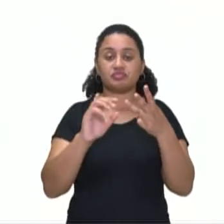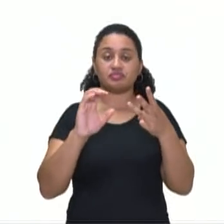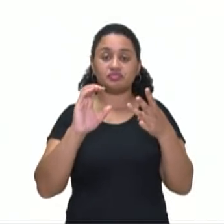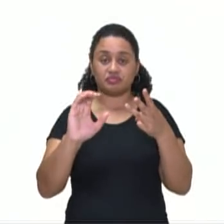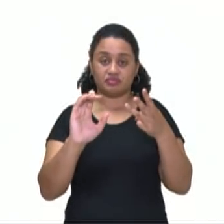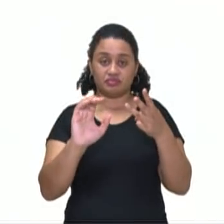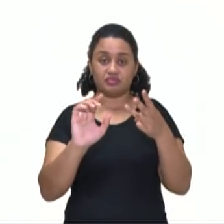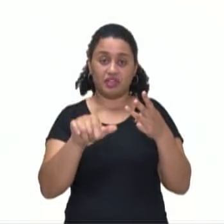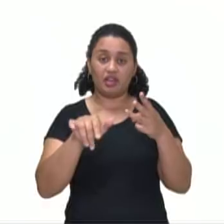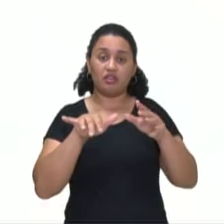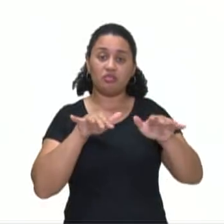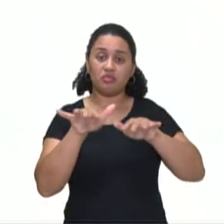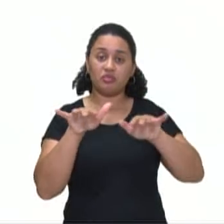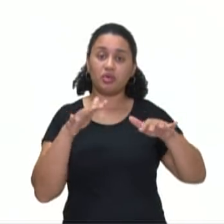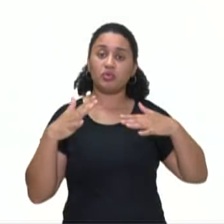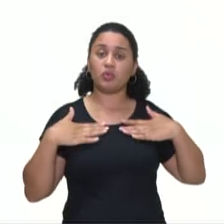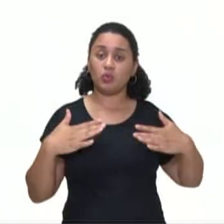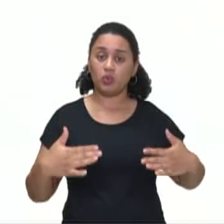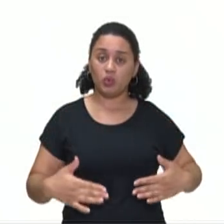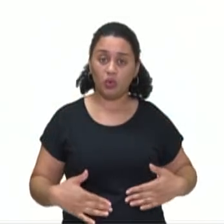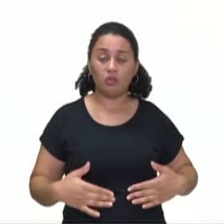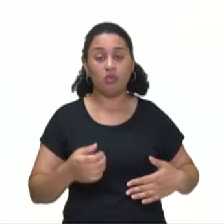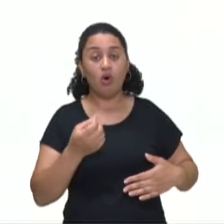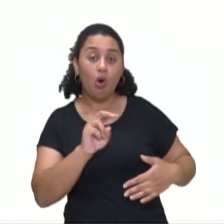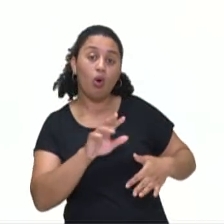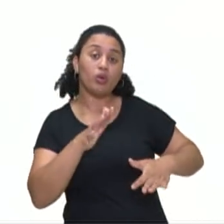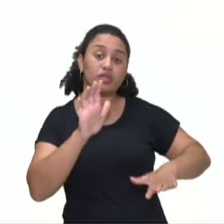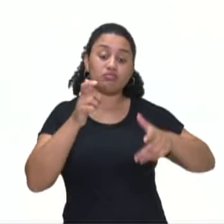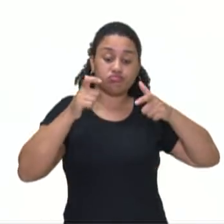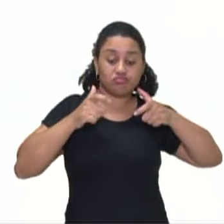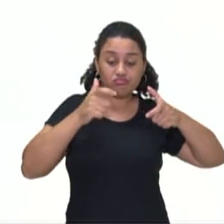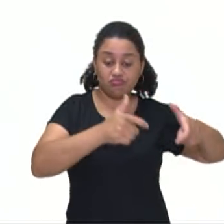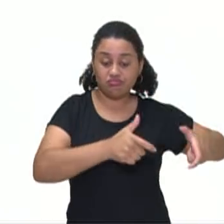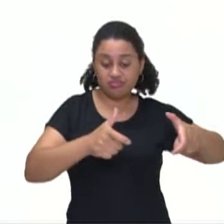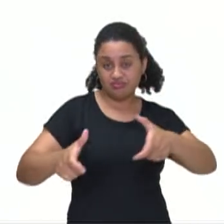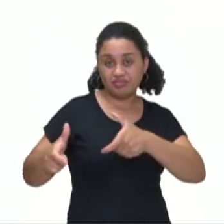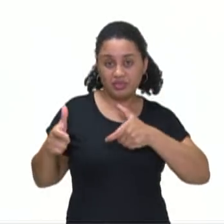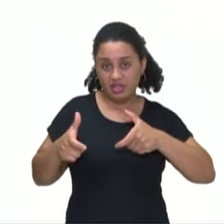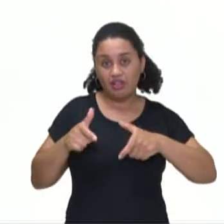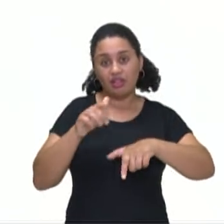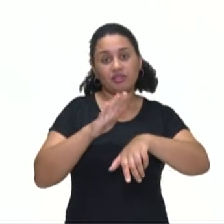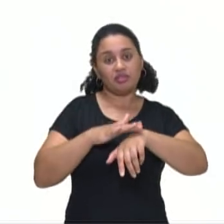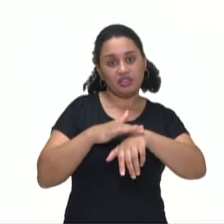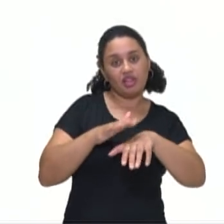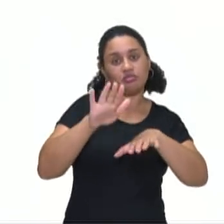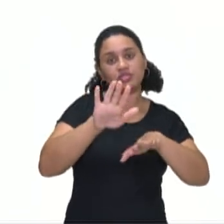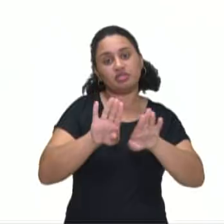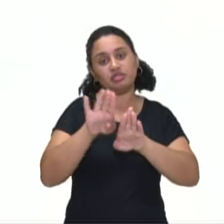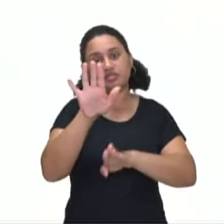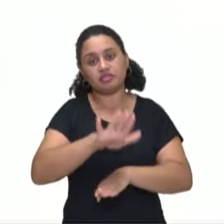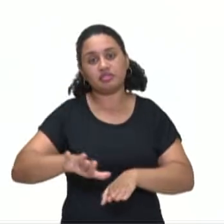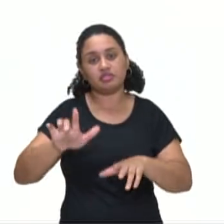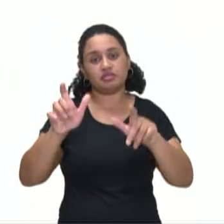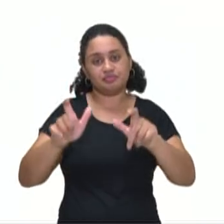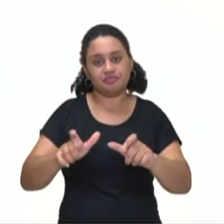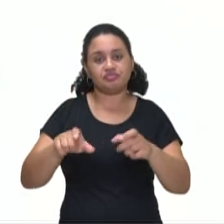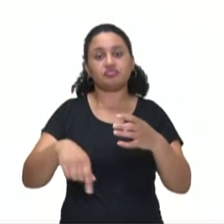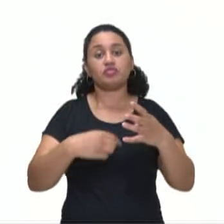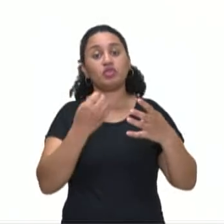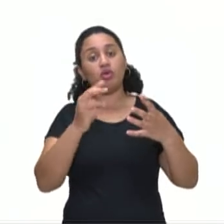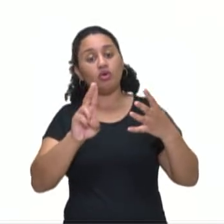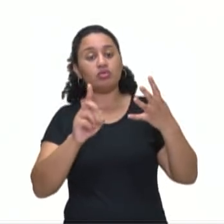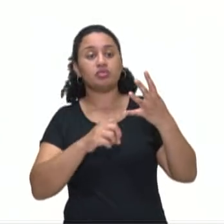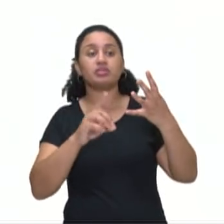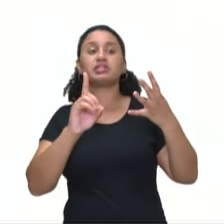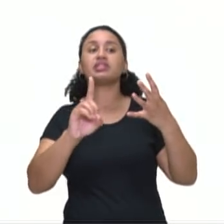C. É o movimento do corpo ou parte dele em um determinado tempo e espaço? Ou alternativa